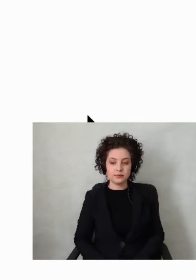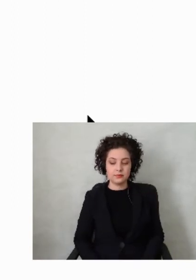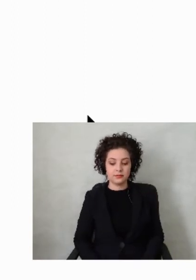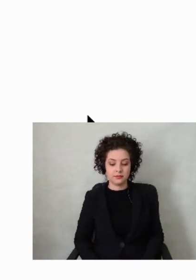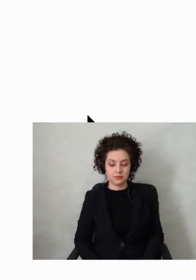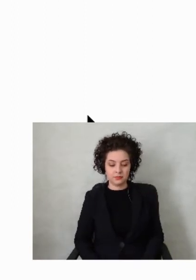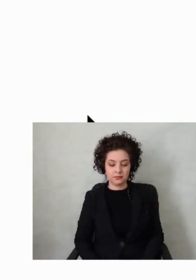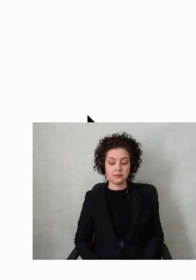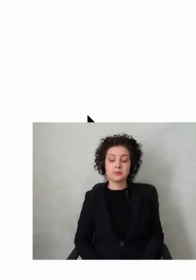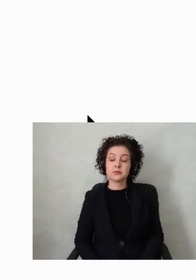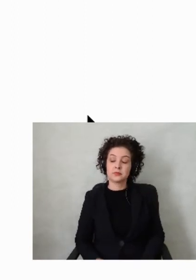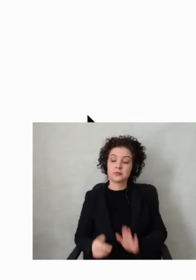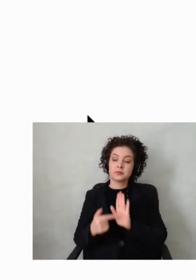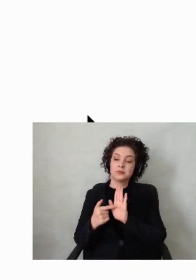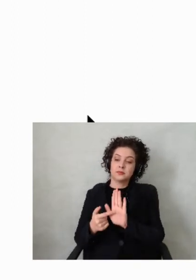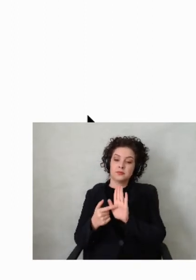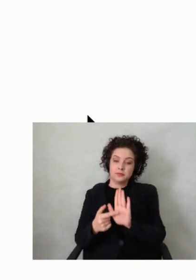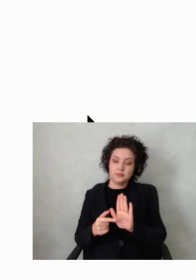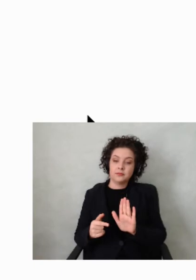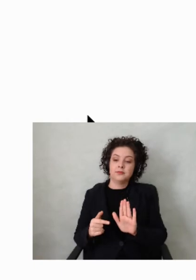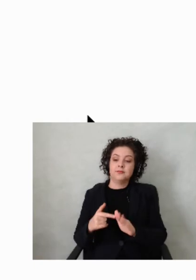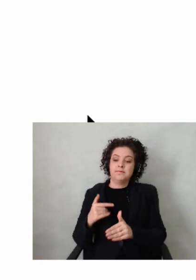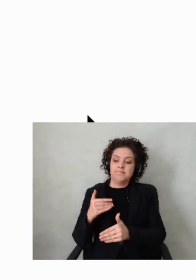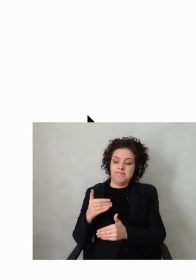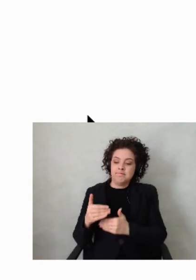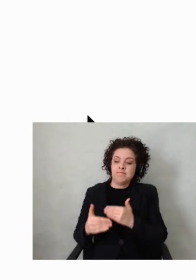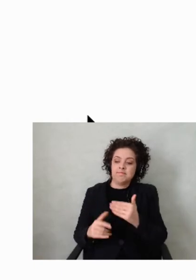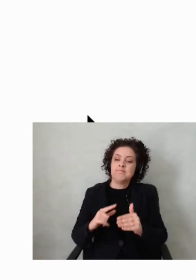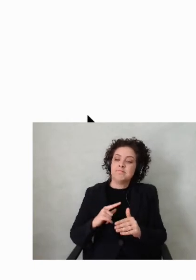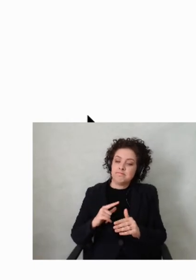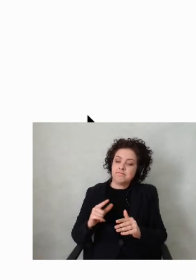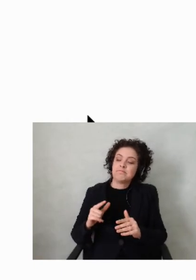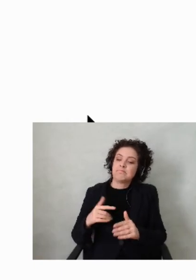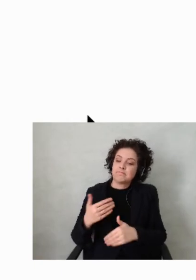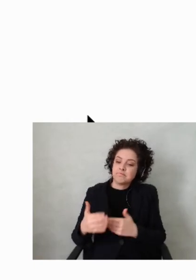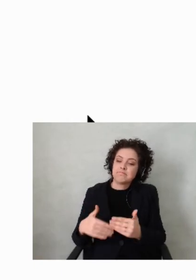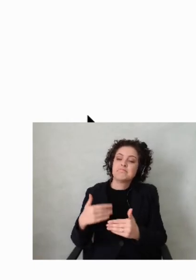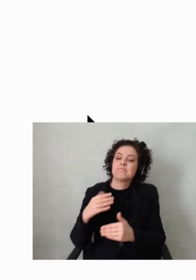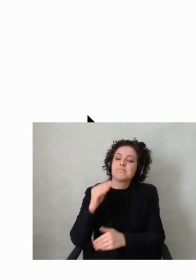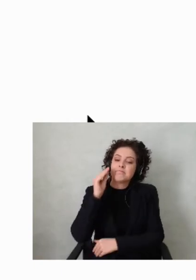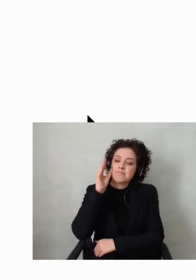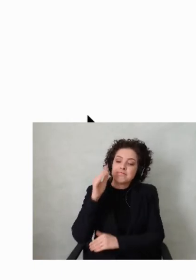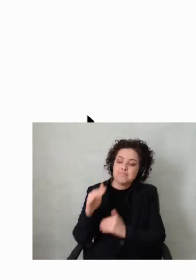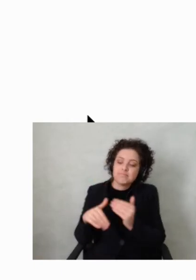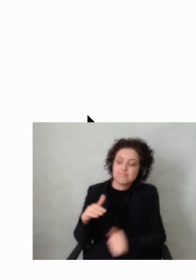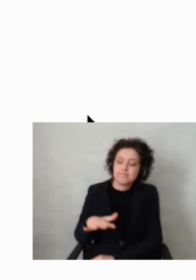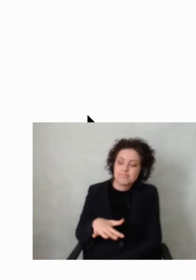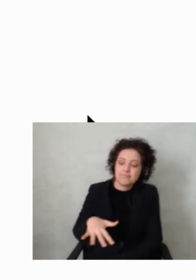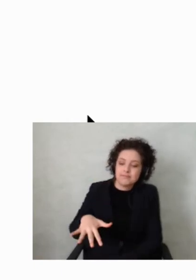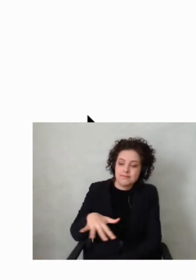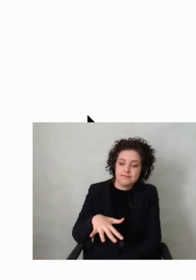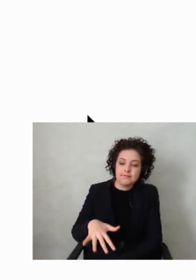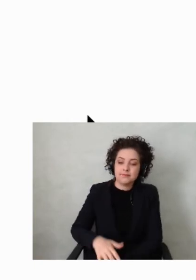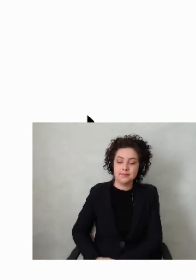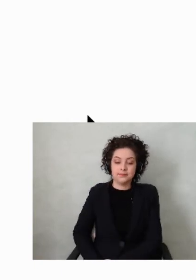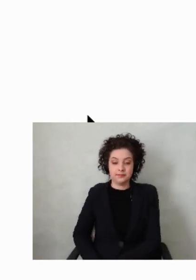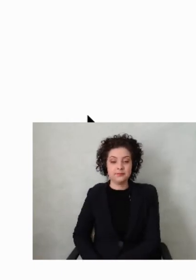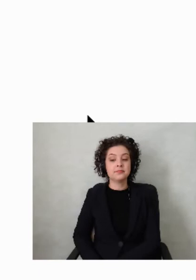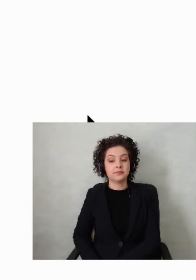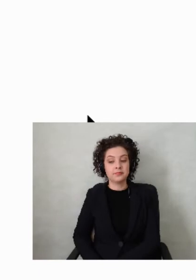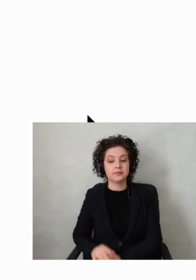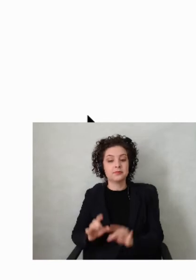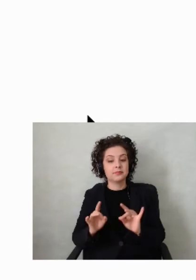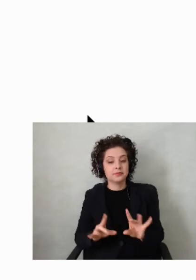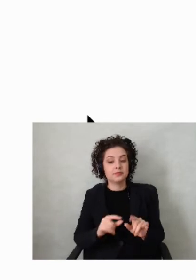vocação inequívoca para o desenvolvimento de conhecimento nessa área, acompanhando não só a saúde humana,